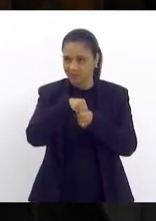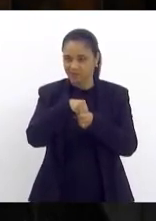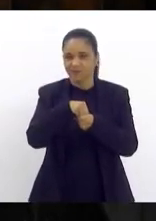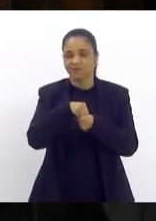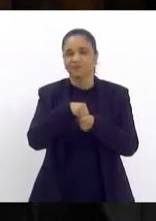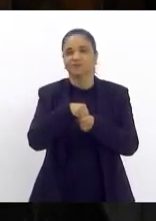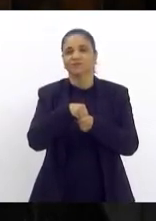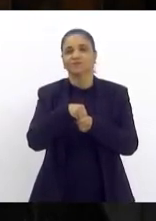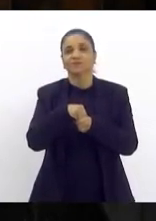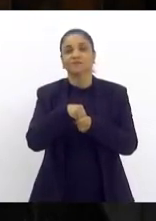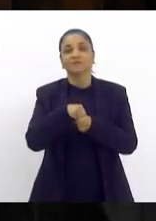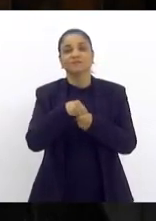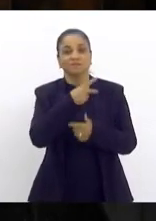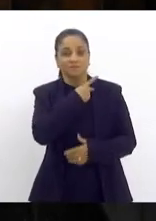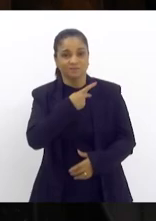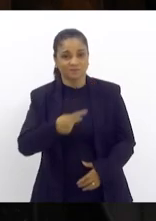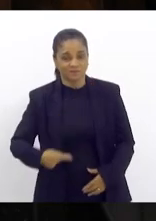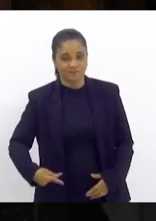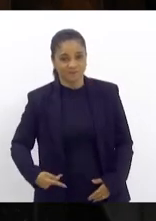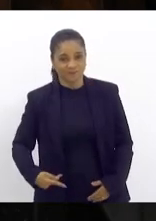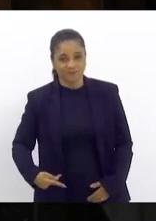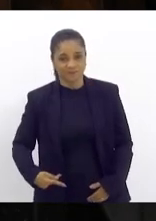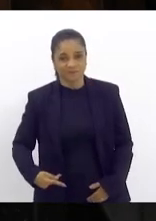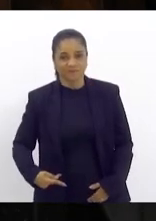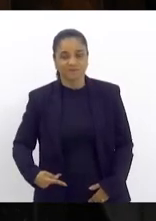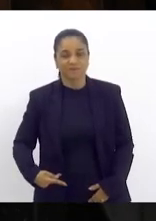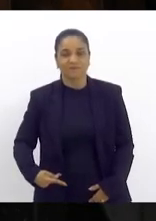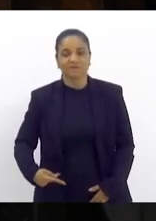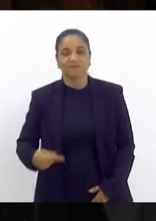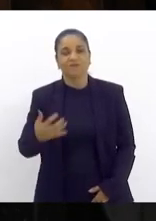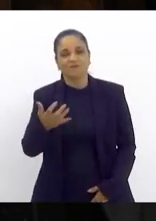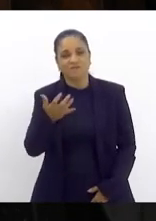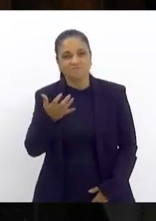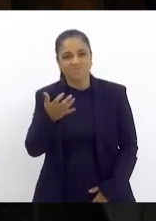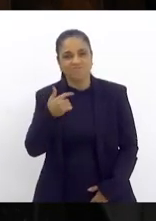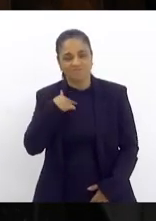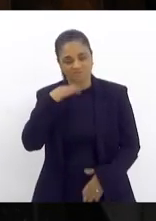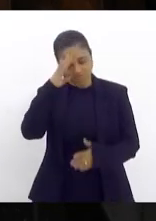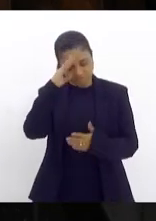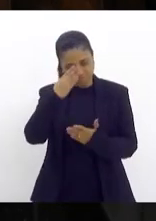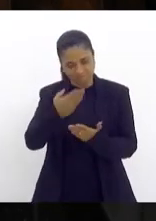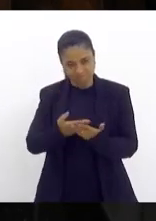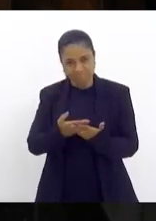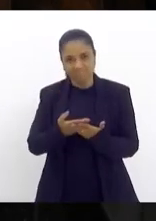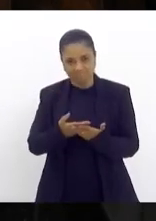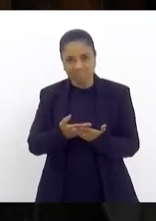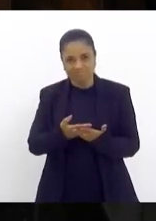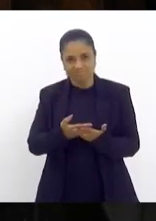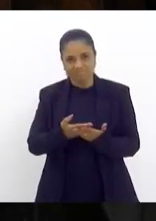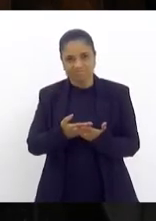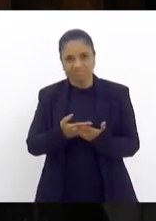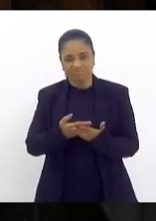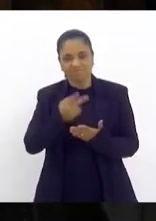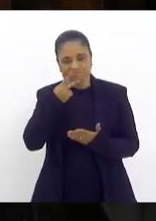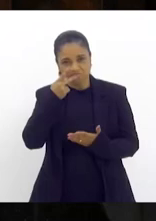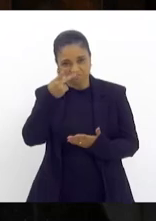Mas, senhora Presidente, eu queria aqui confessar a minha